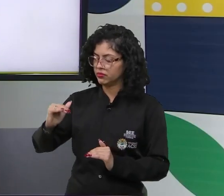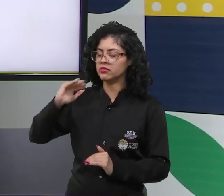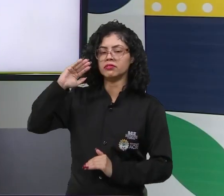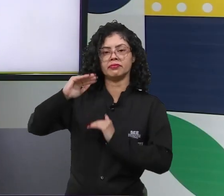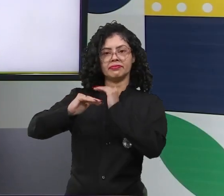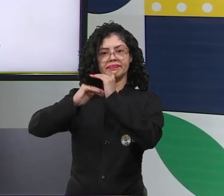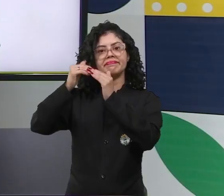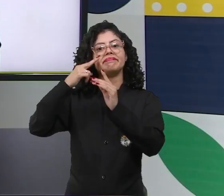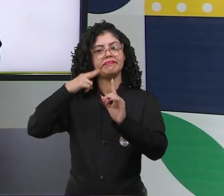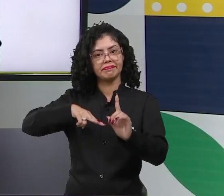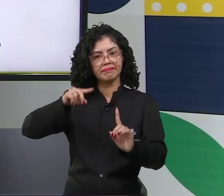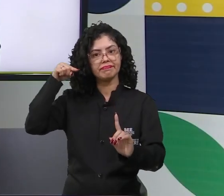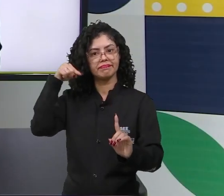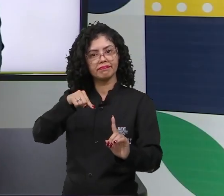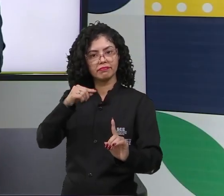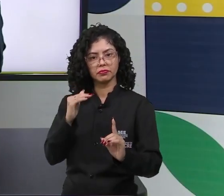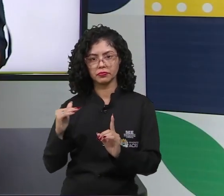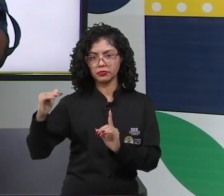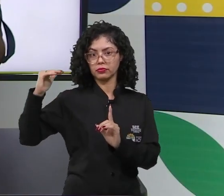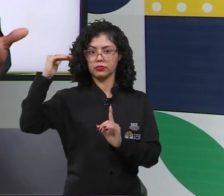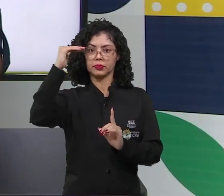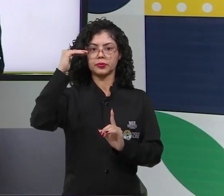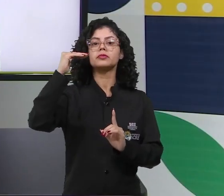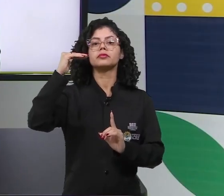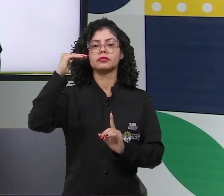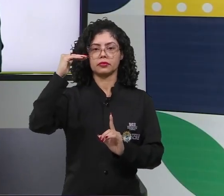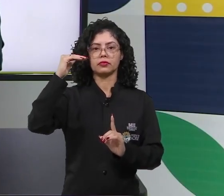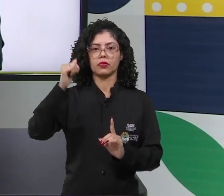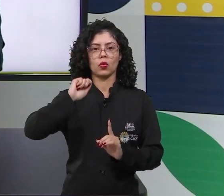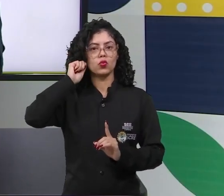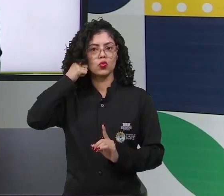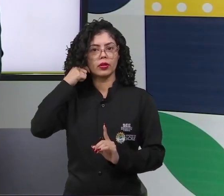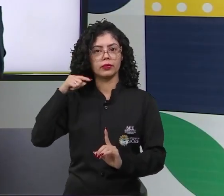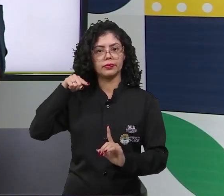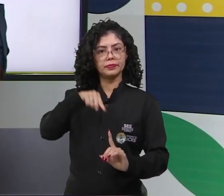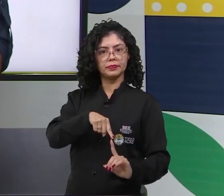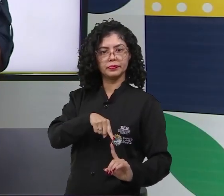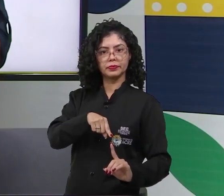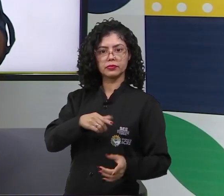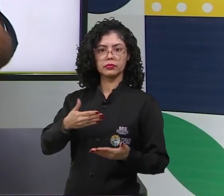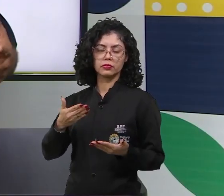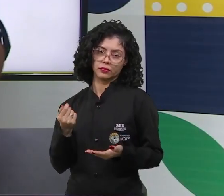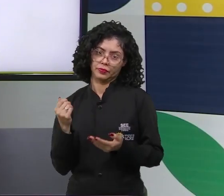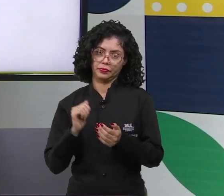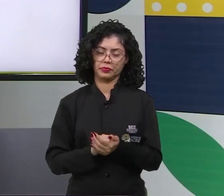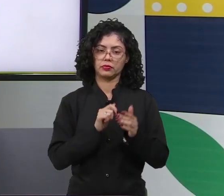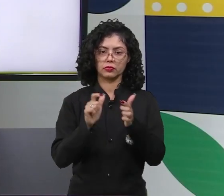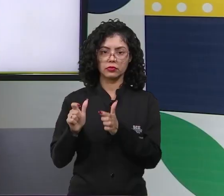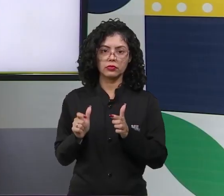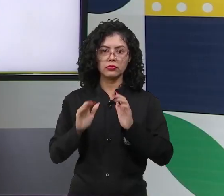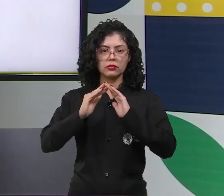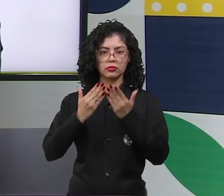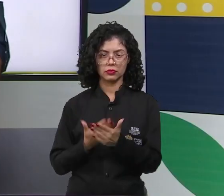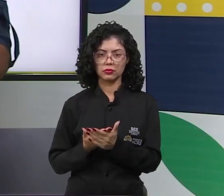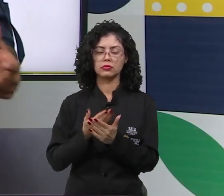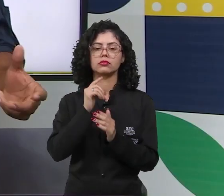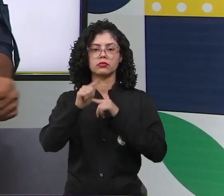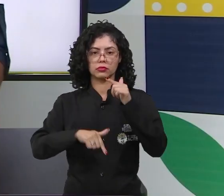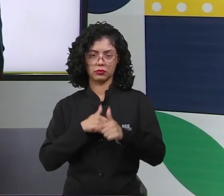e se desenvolvia vendo aquilo na escola, na igreja, no trabalho, nos espaços públicos mais